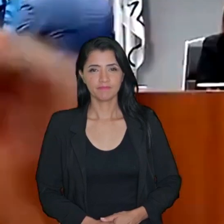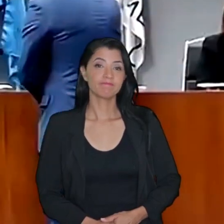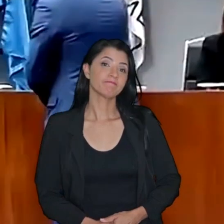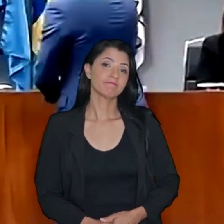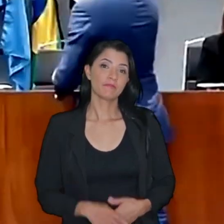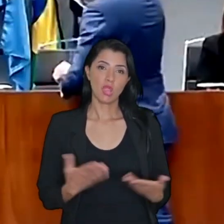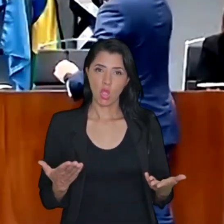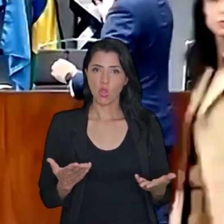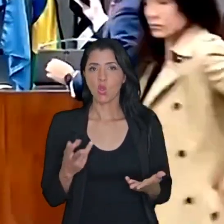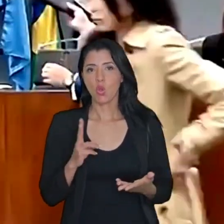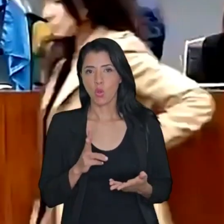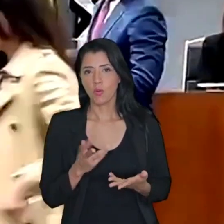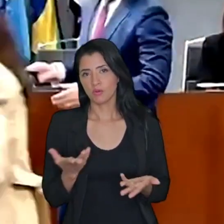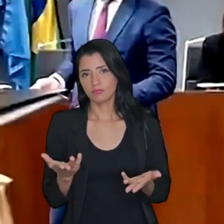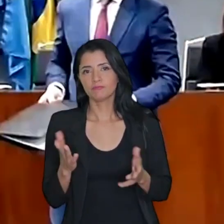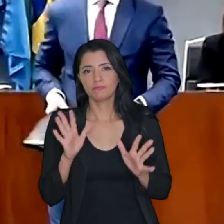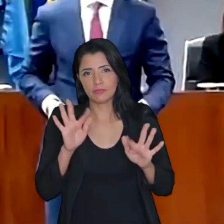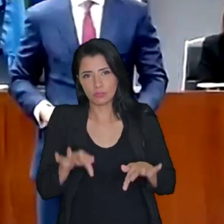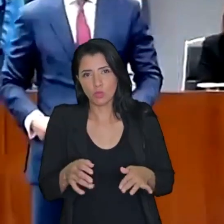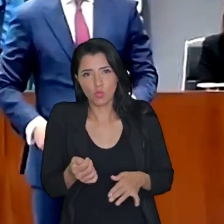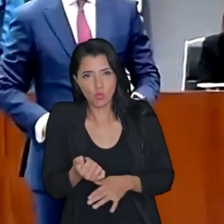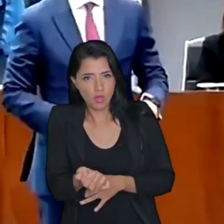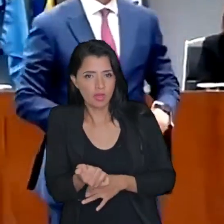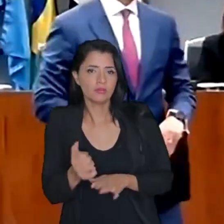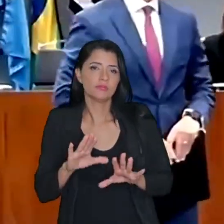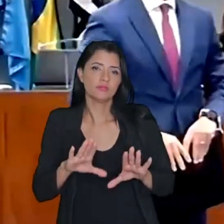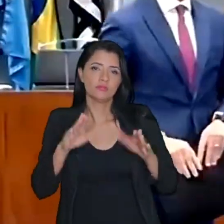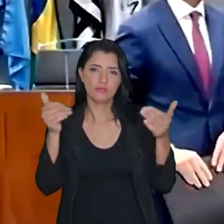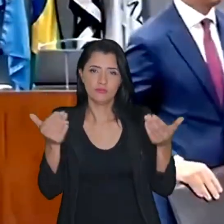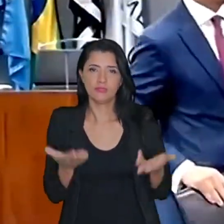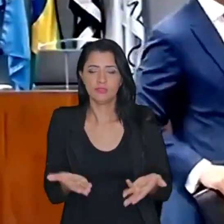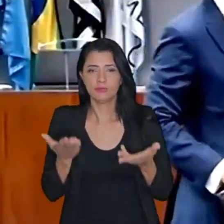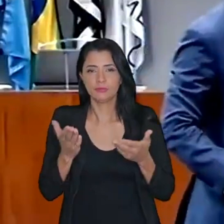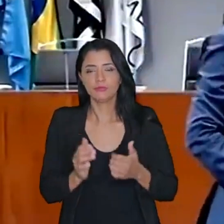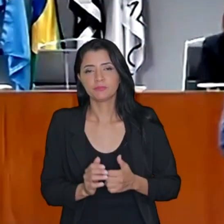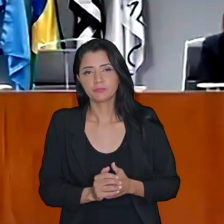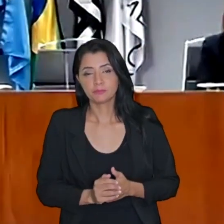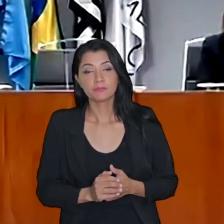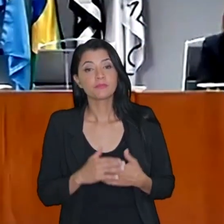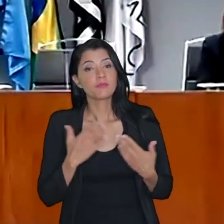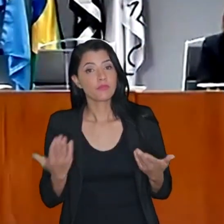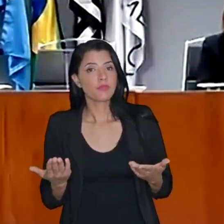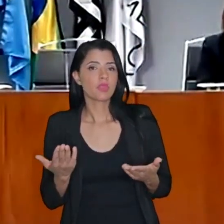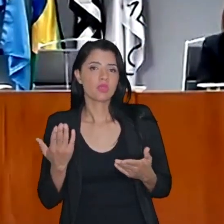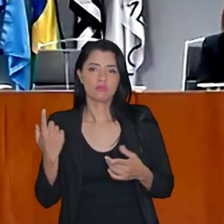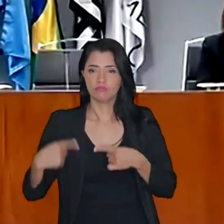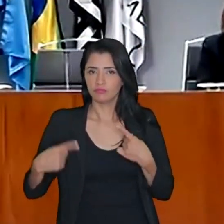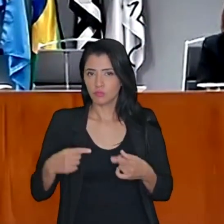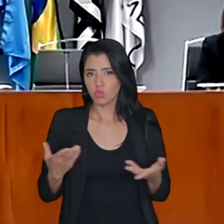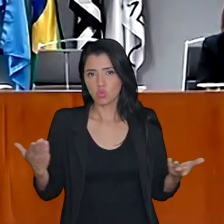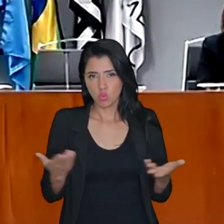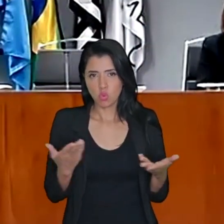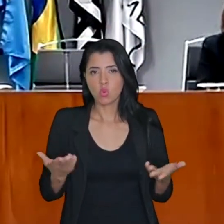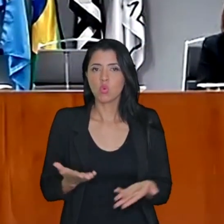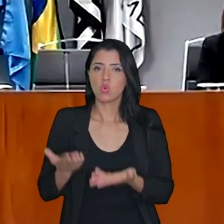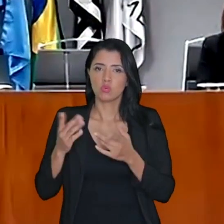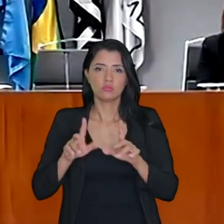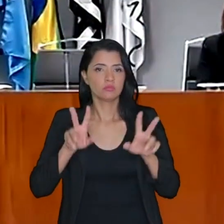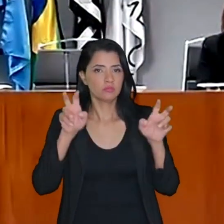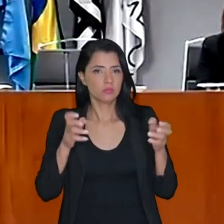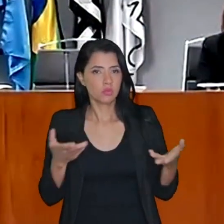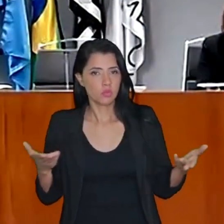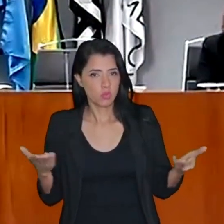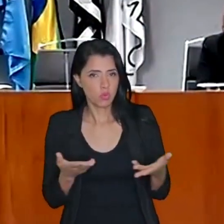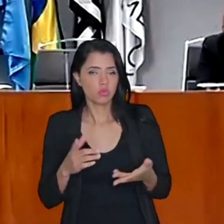Então, vamos caminhando aqui para o final do evento. E aí, como debatedora hoje nesse